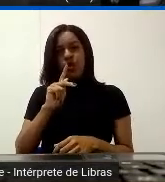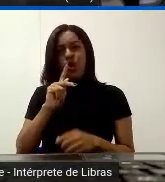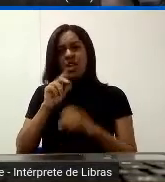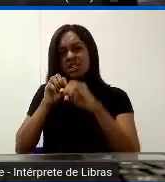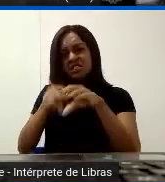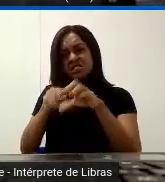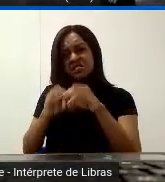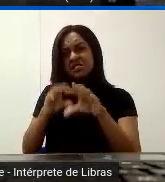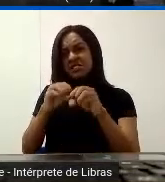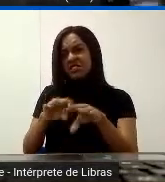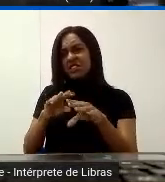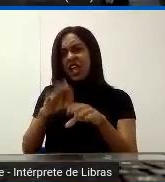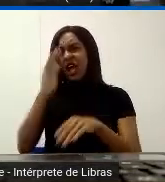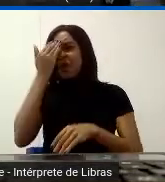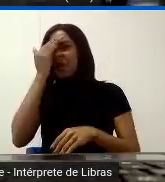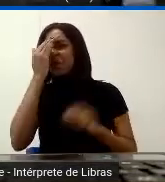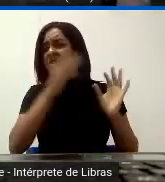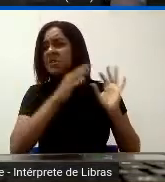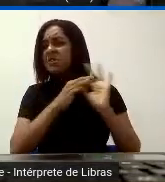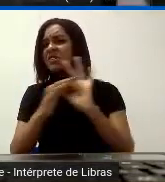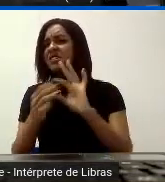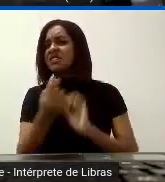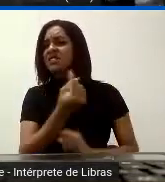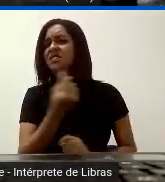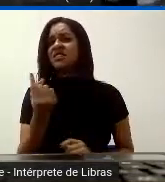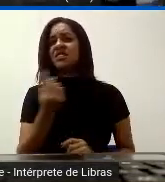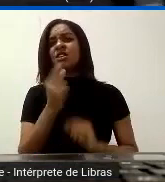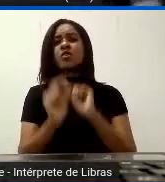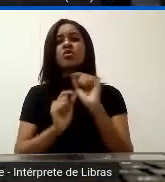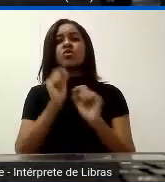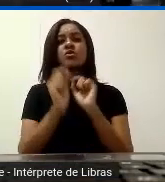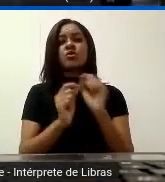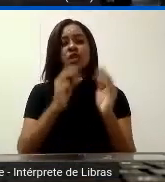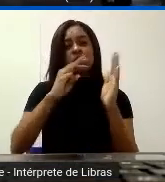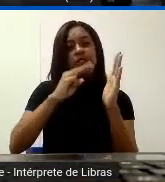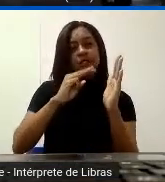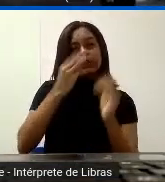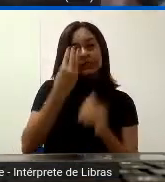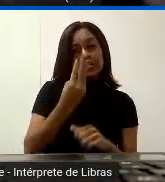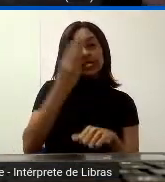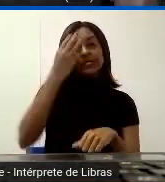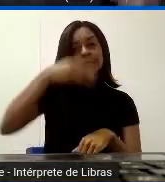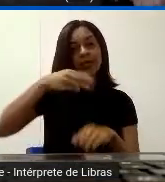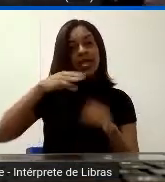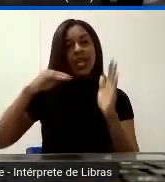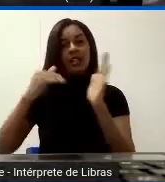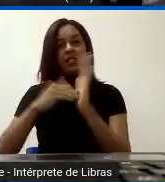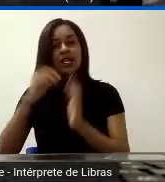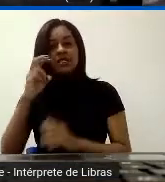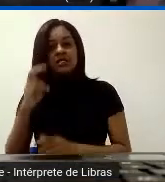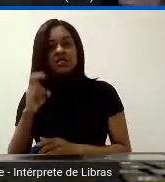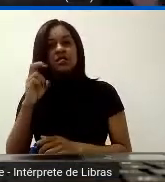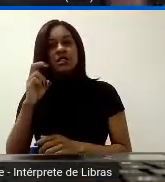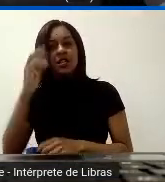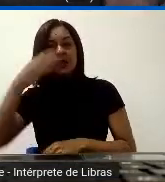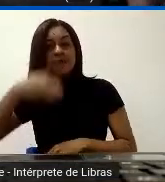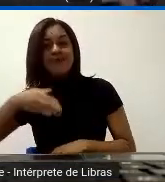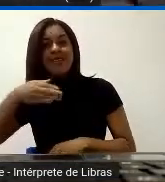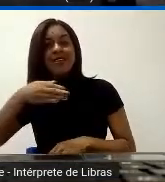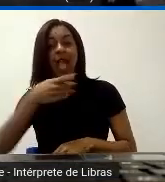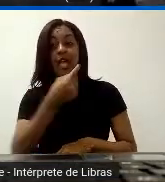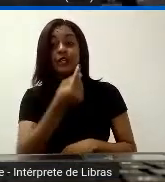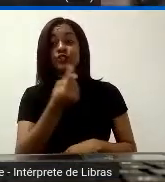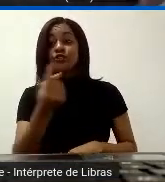o contexto de cada um que que o professor fazia das 3:30 a 5:30 das 3:30 5:30 ele ia tratar individualmente né